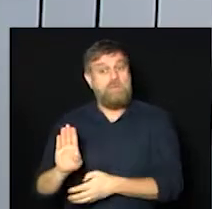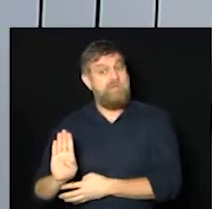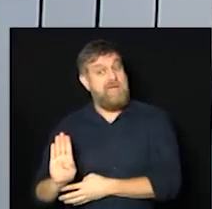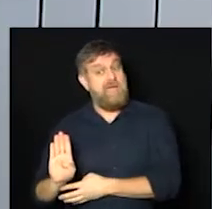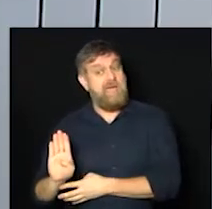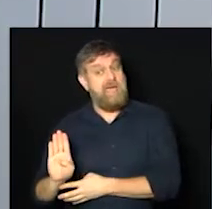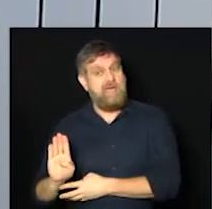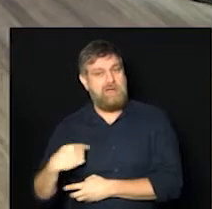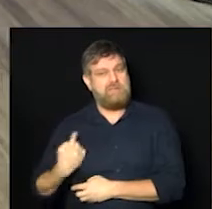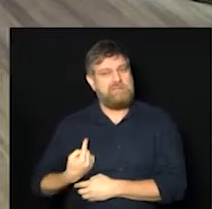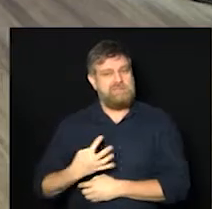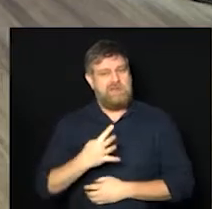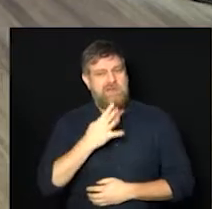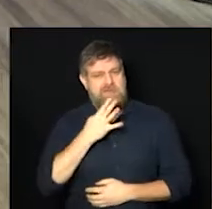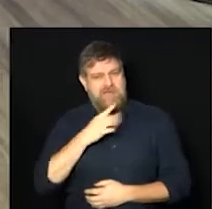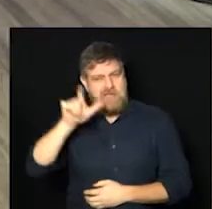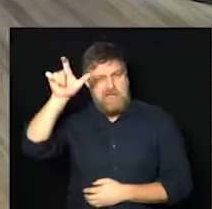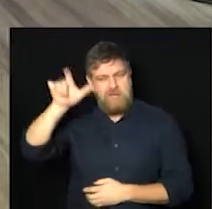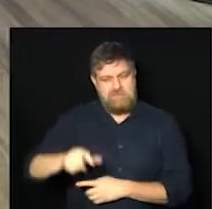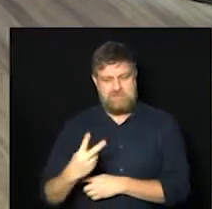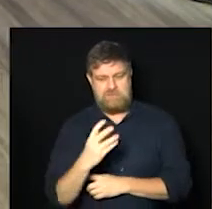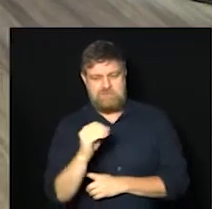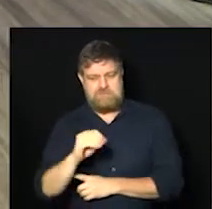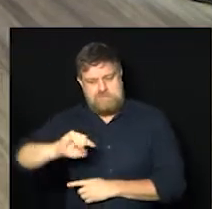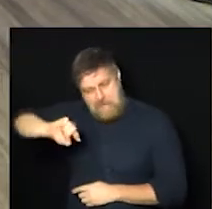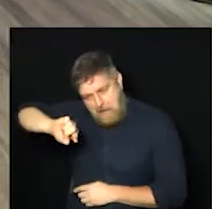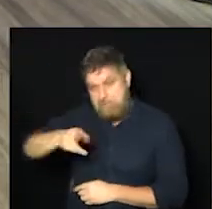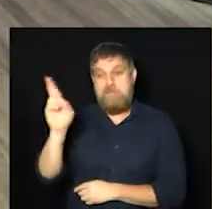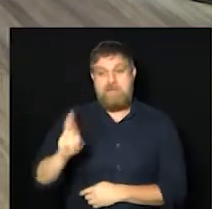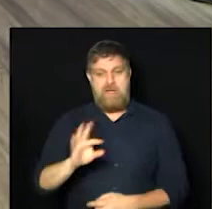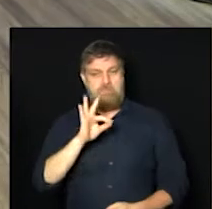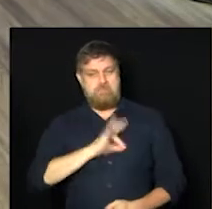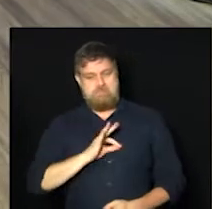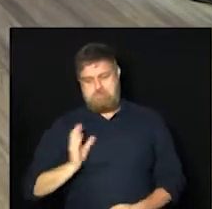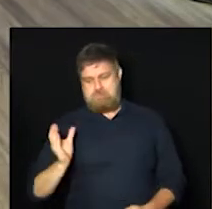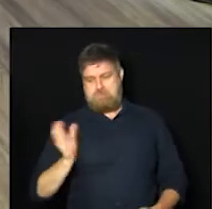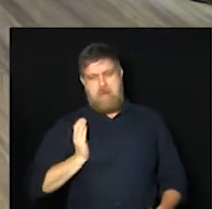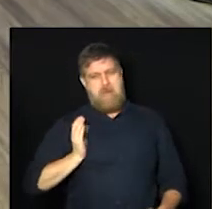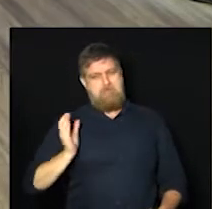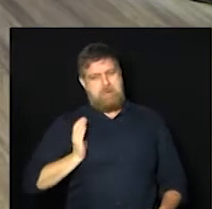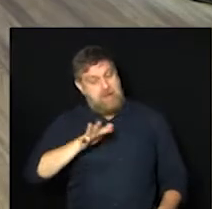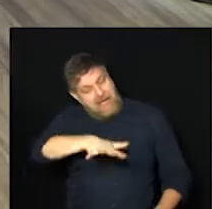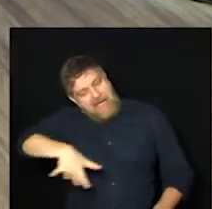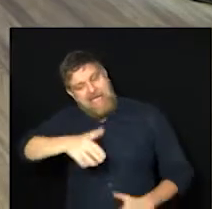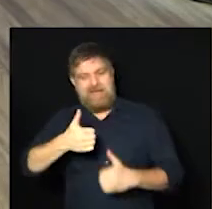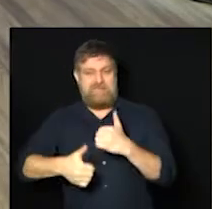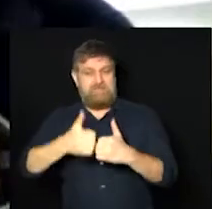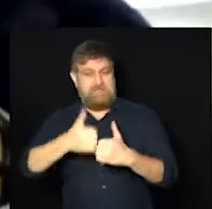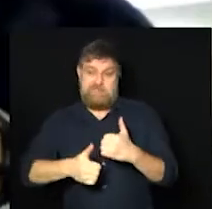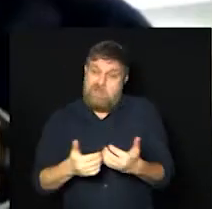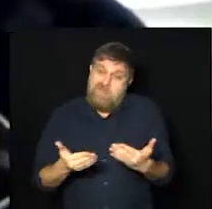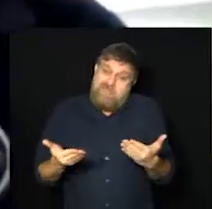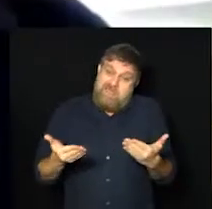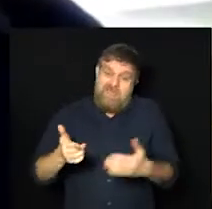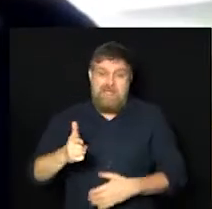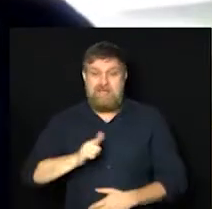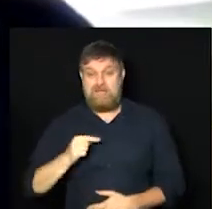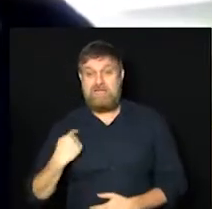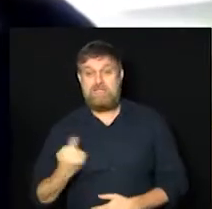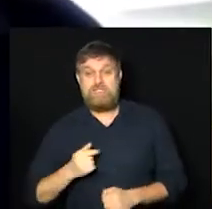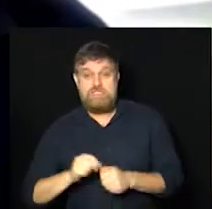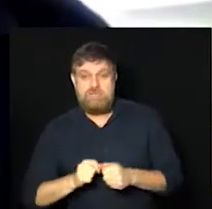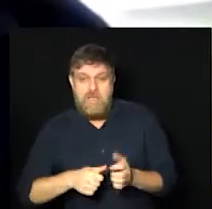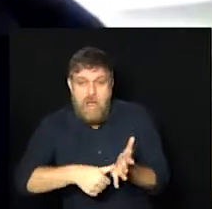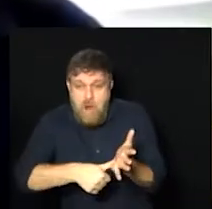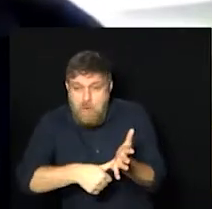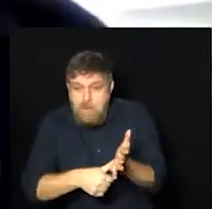Nós conhecemos uns aí que ganham 200 mil, que é uma brincadeira, né? Mas é o futebol. Futebol é isso. E aí nós vemos clube